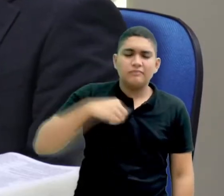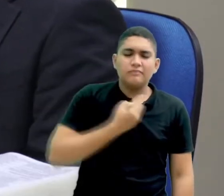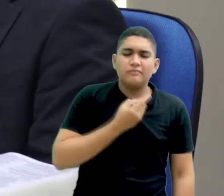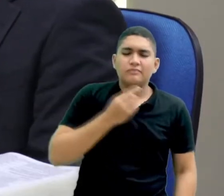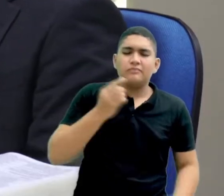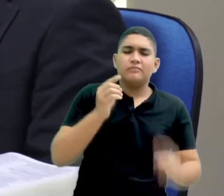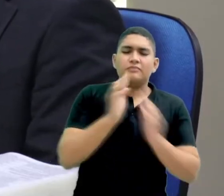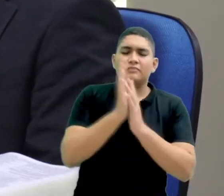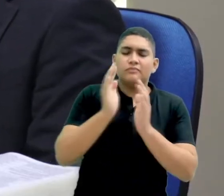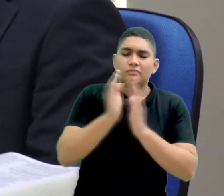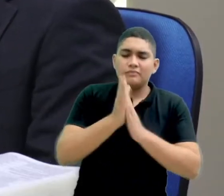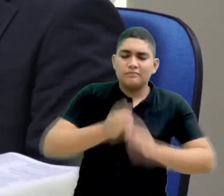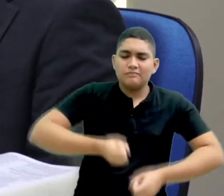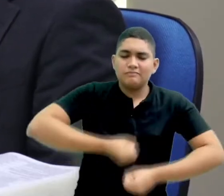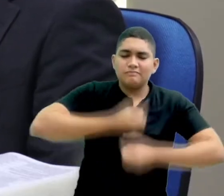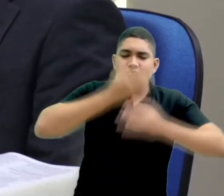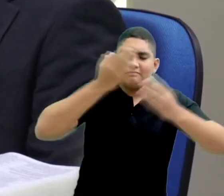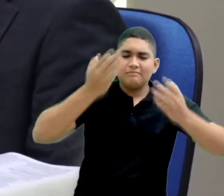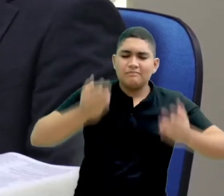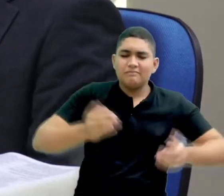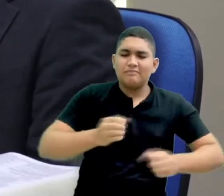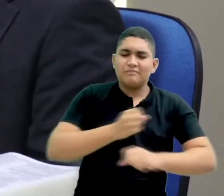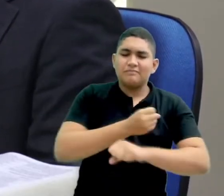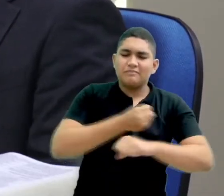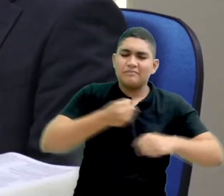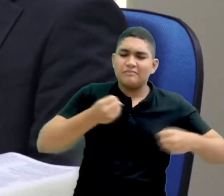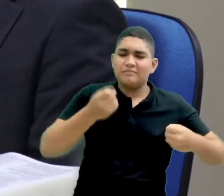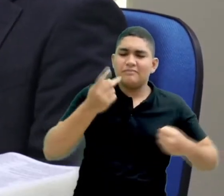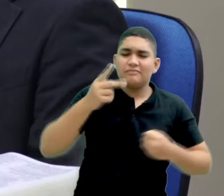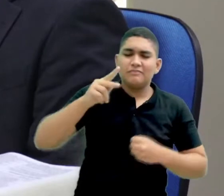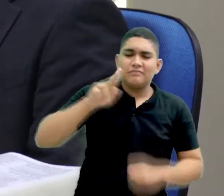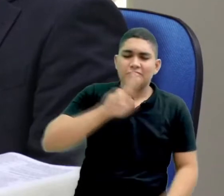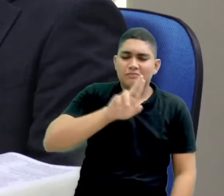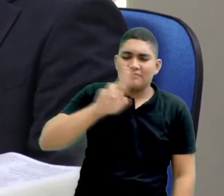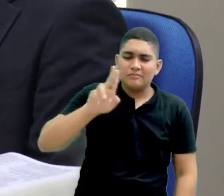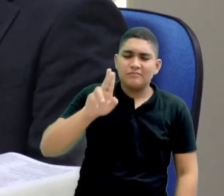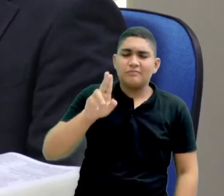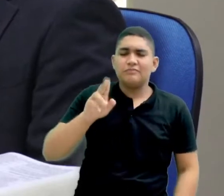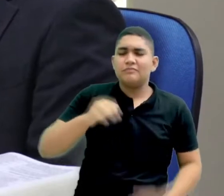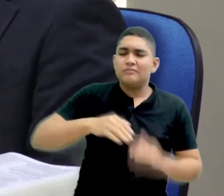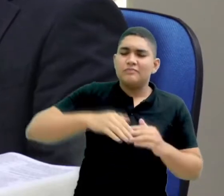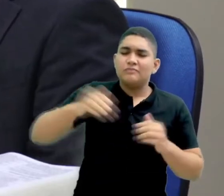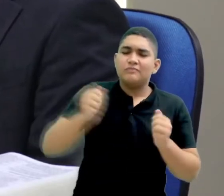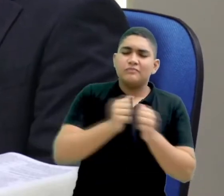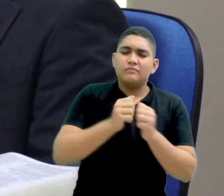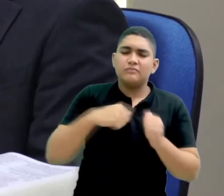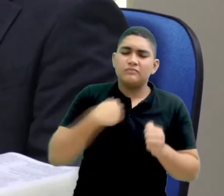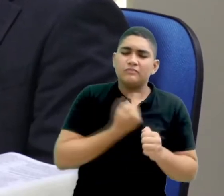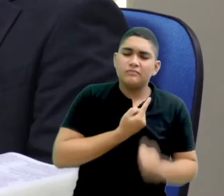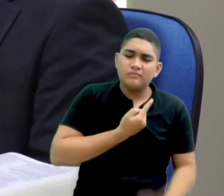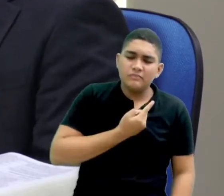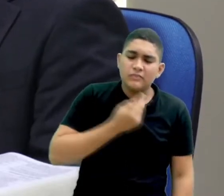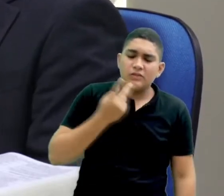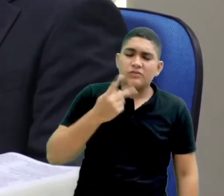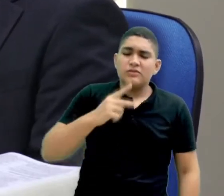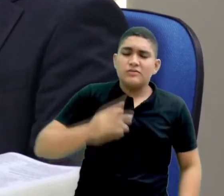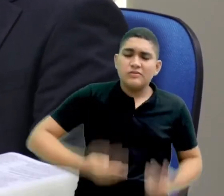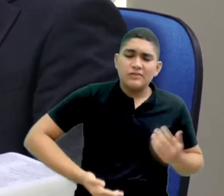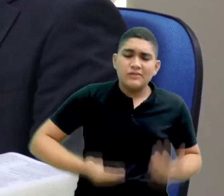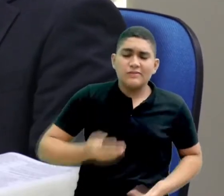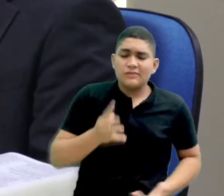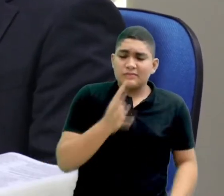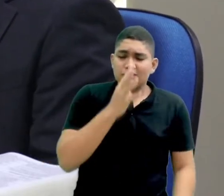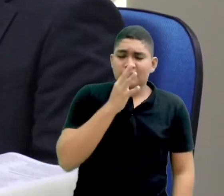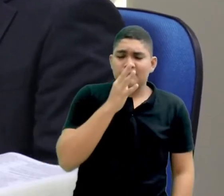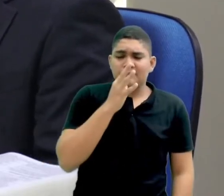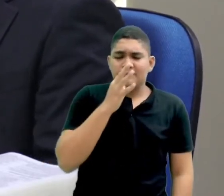te bendizemos e engrandecemos ao teu nome. Ser conosco, ó Deus, mais uma vez, ó Pai. Que os teus servos, Senhor Deus, que estão assistindo aqui,